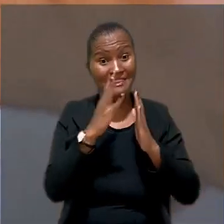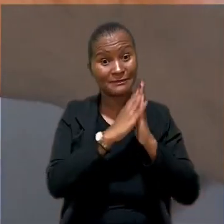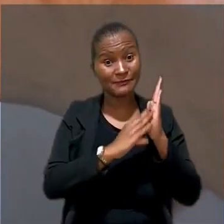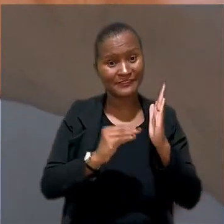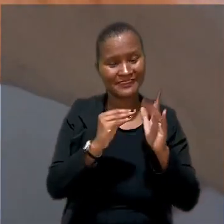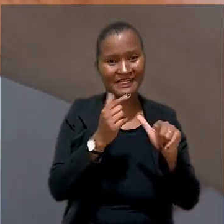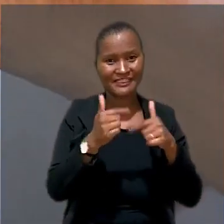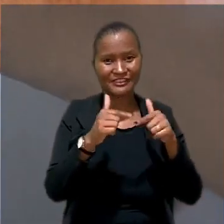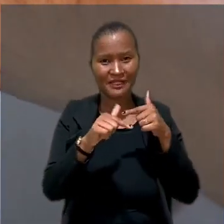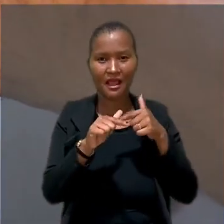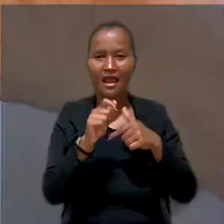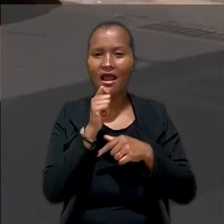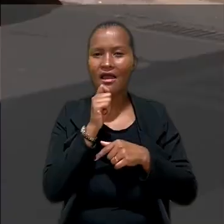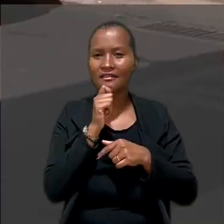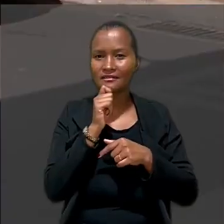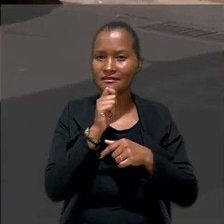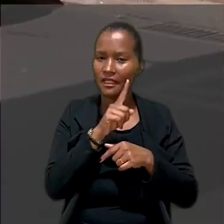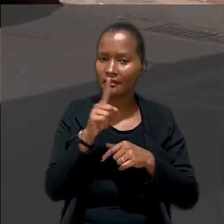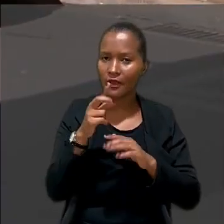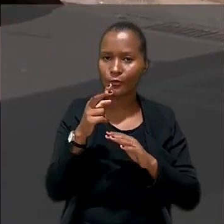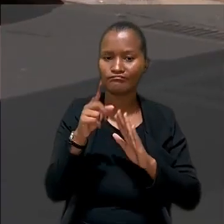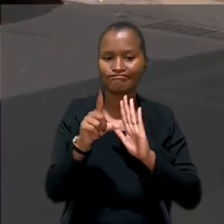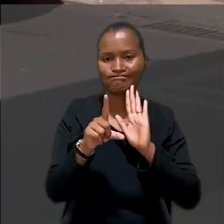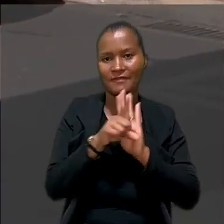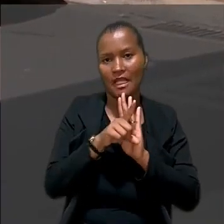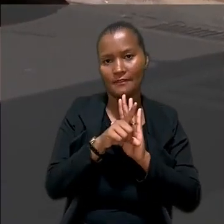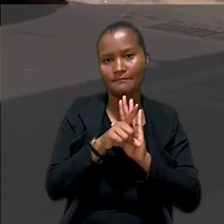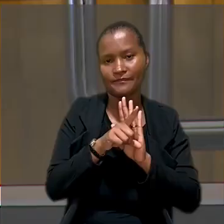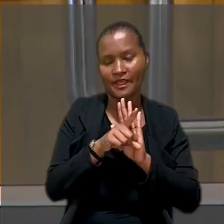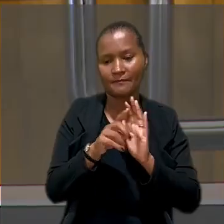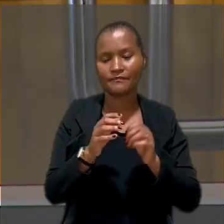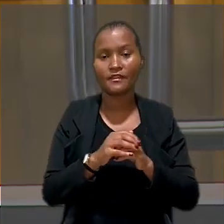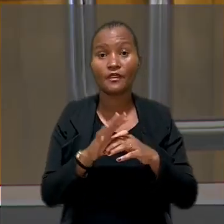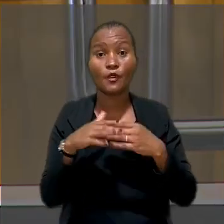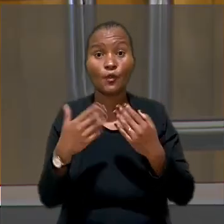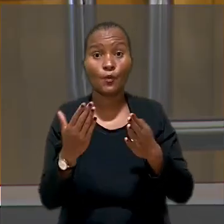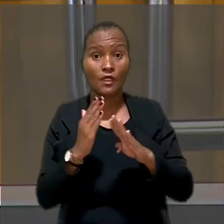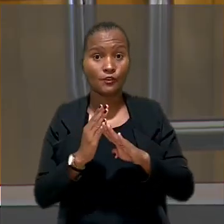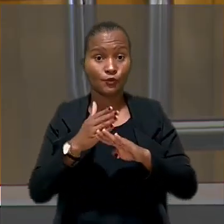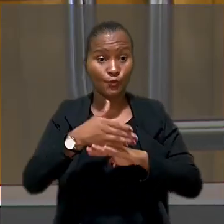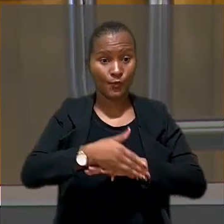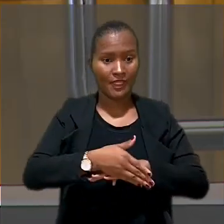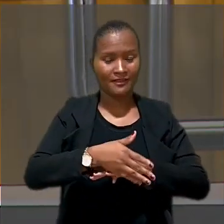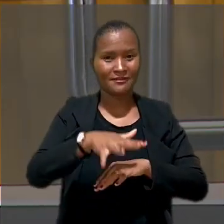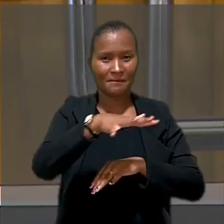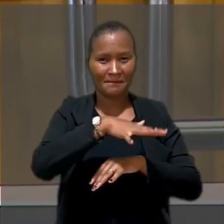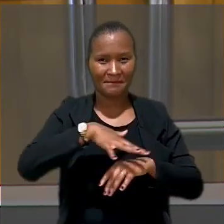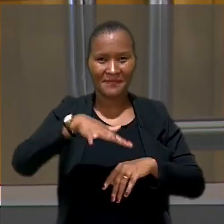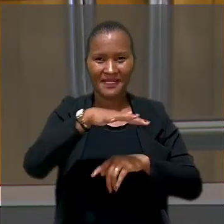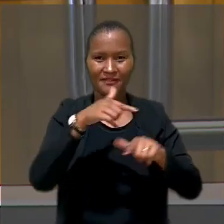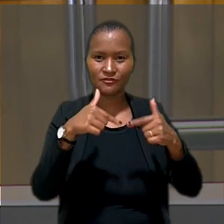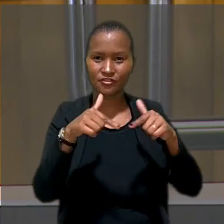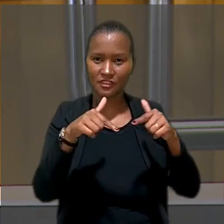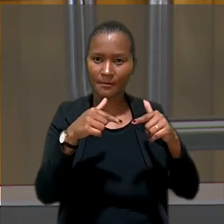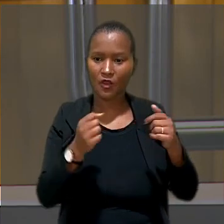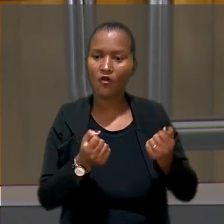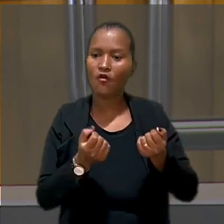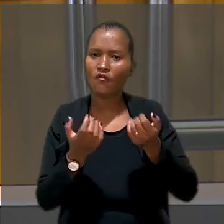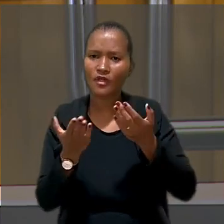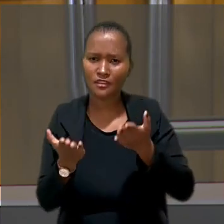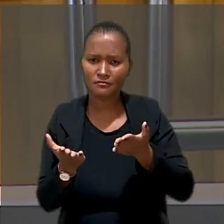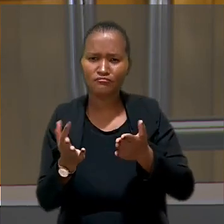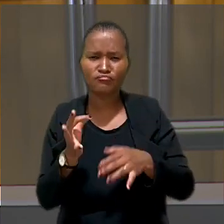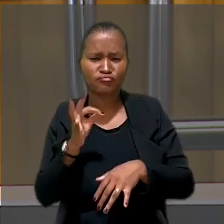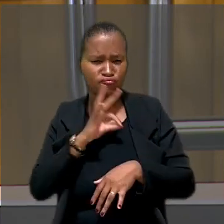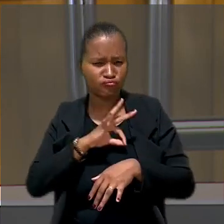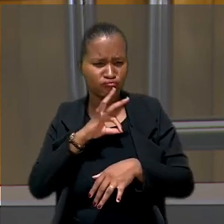essa modalidade de trabalho ainda não é regulamentada. Quando eles entram no mercado de trabalho, eles estão